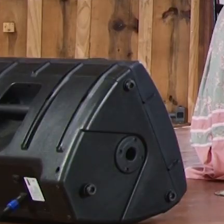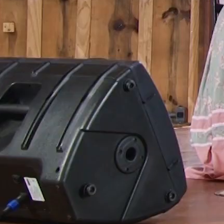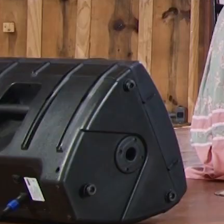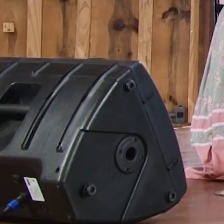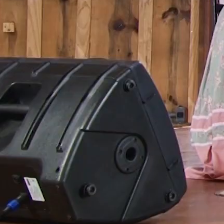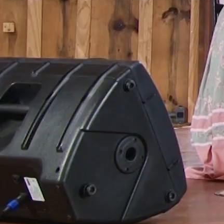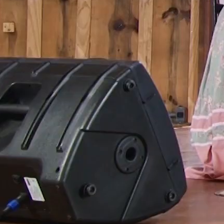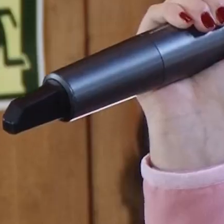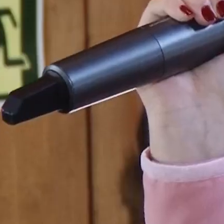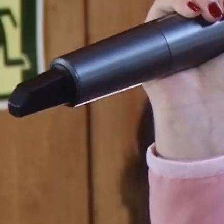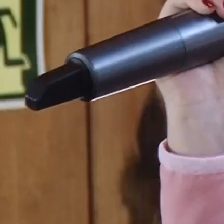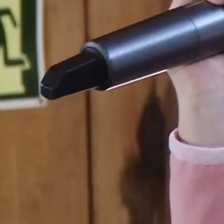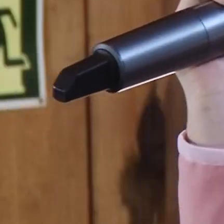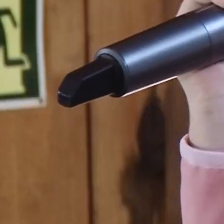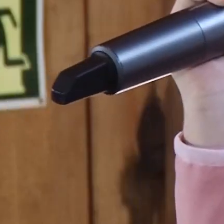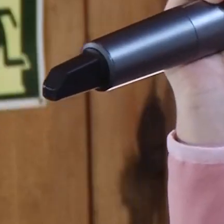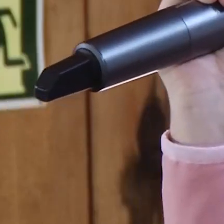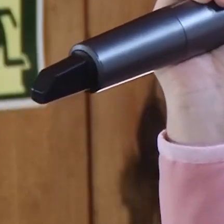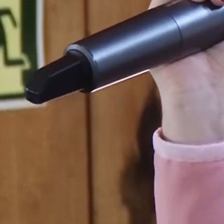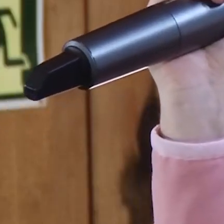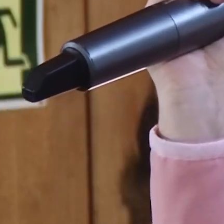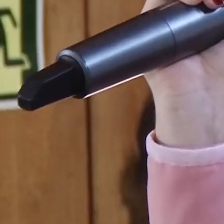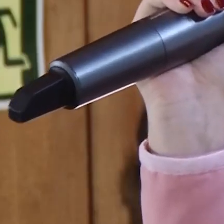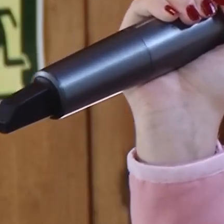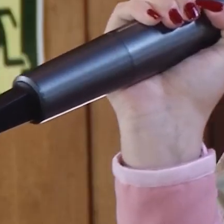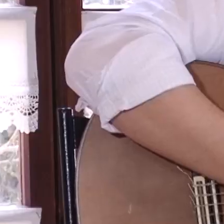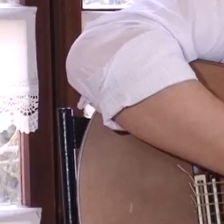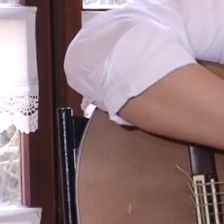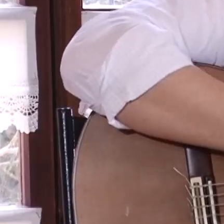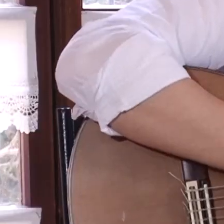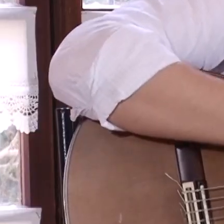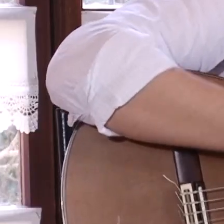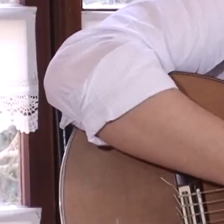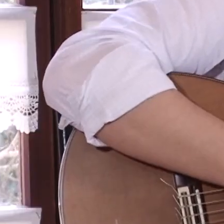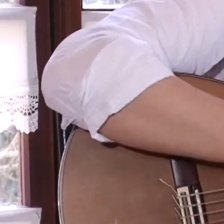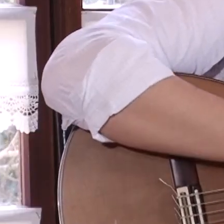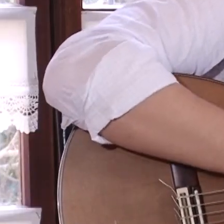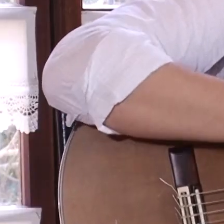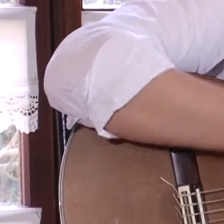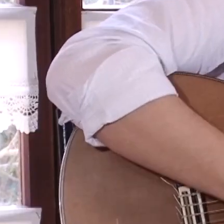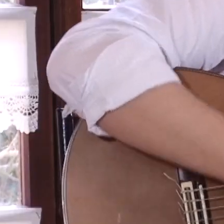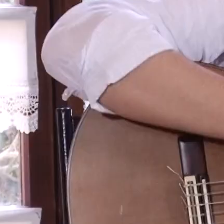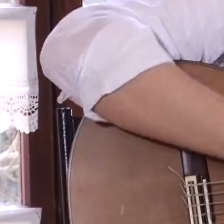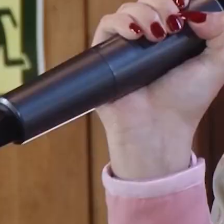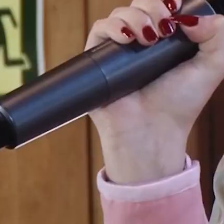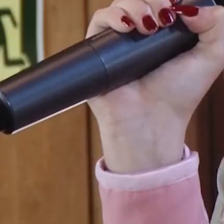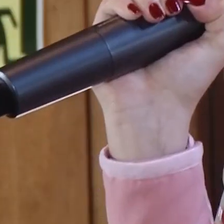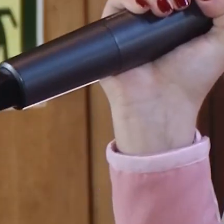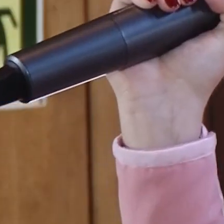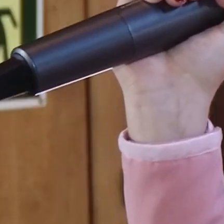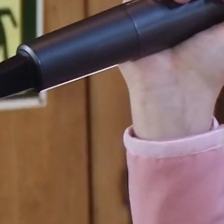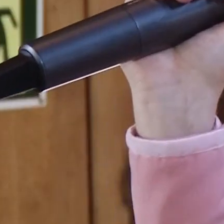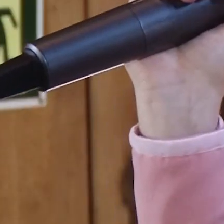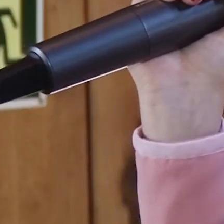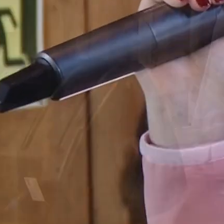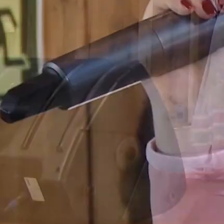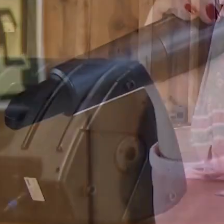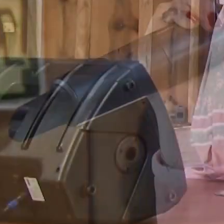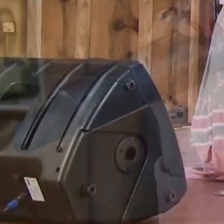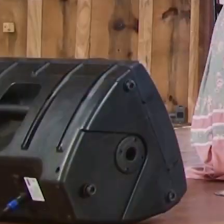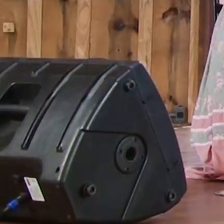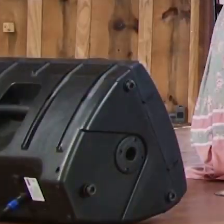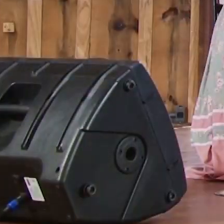negou render seu silêncio, reafirmando a palavra, terciando o cabo da adaga, pelhando com